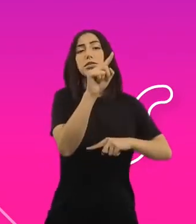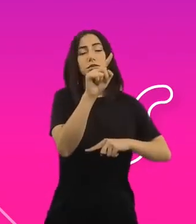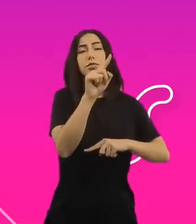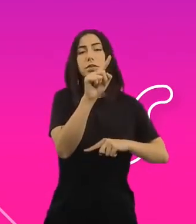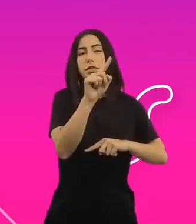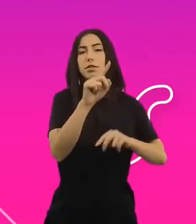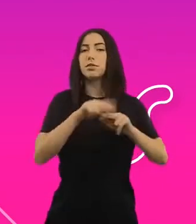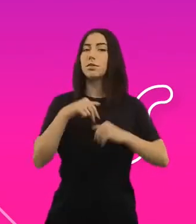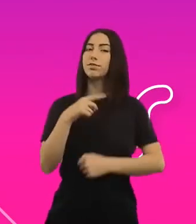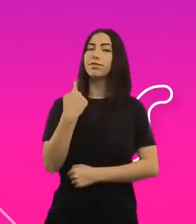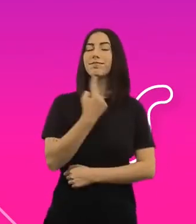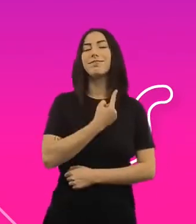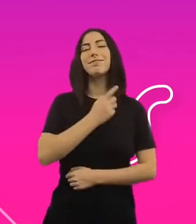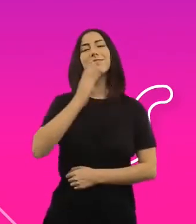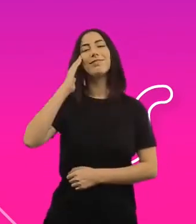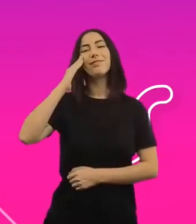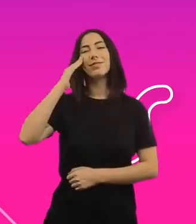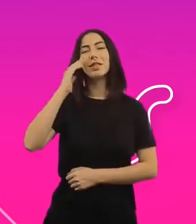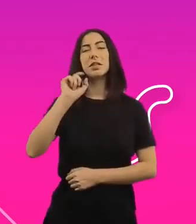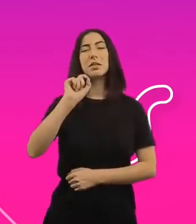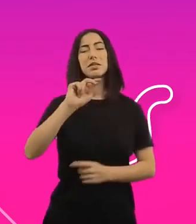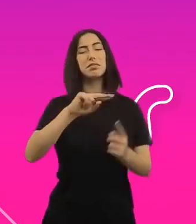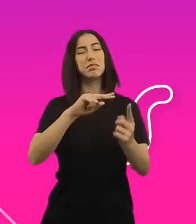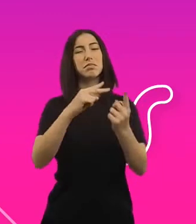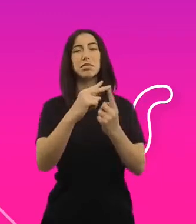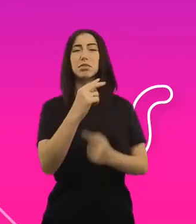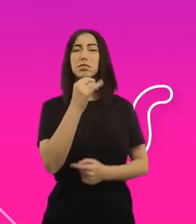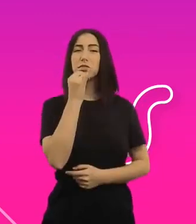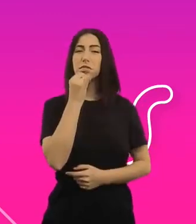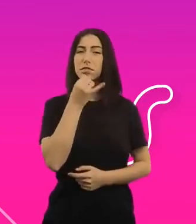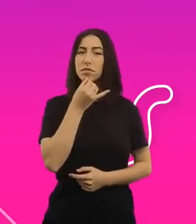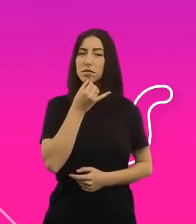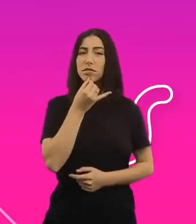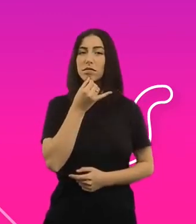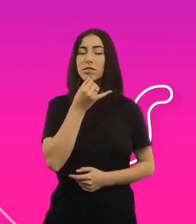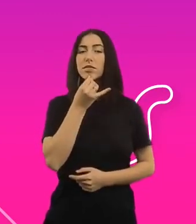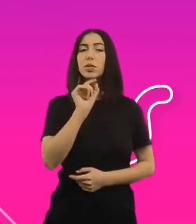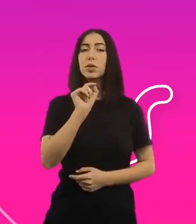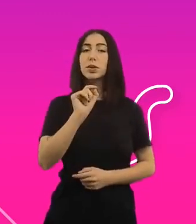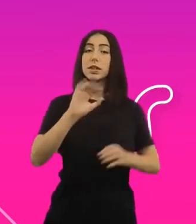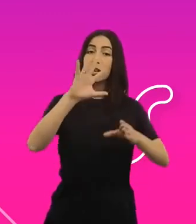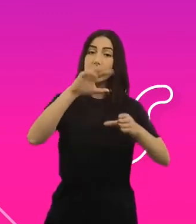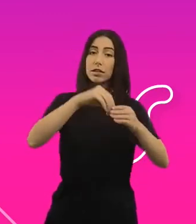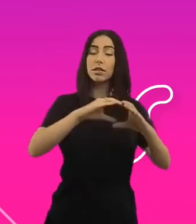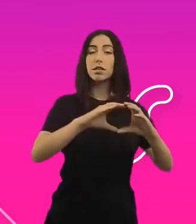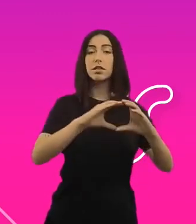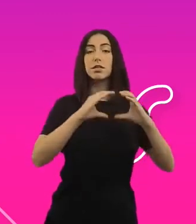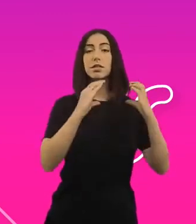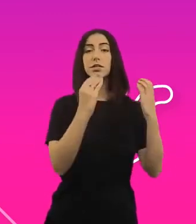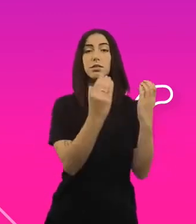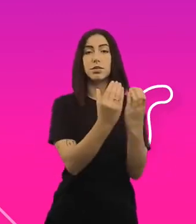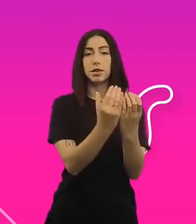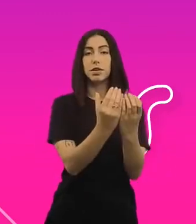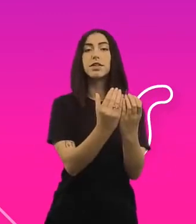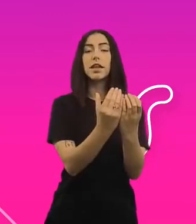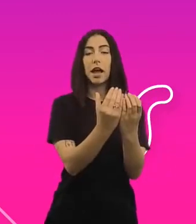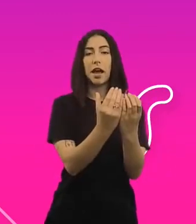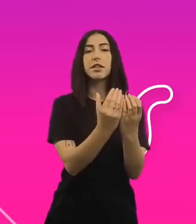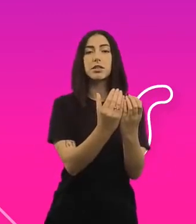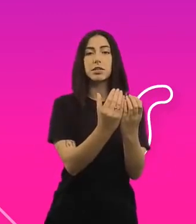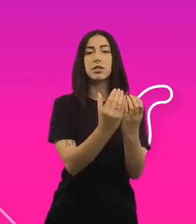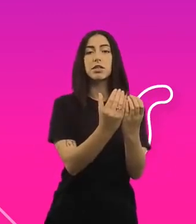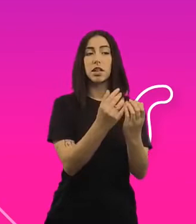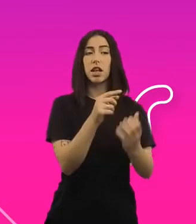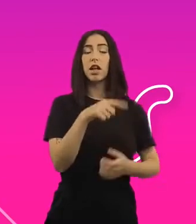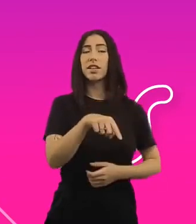visão bastante triste, que nessas comunidades, muitas comunidades que já estavam numa